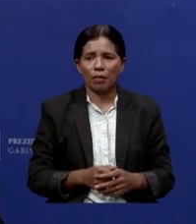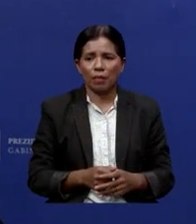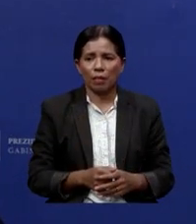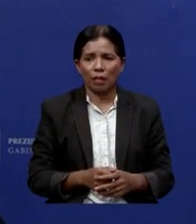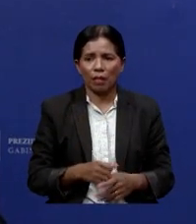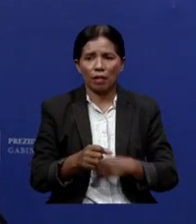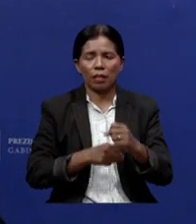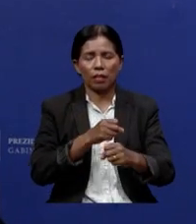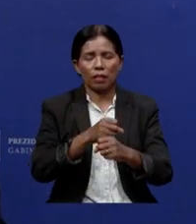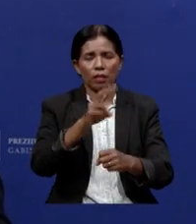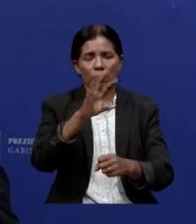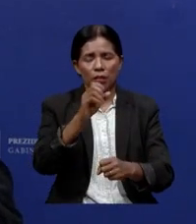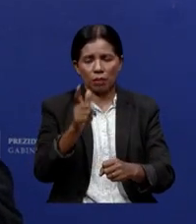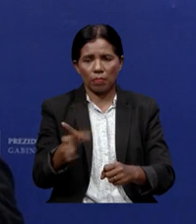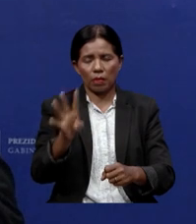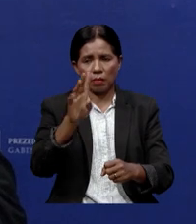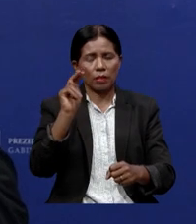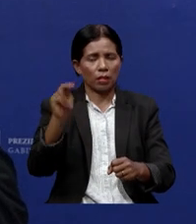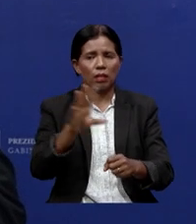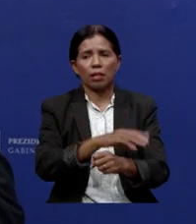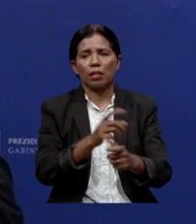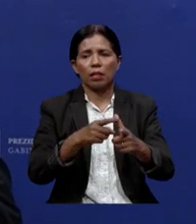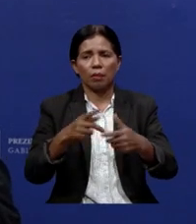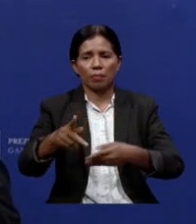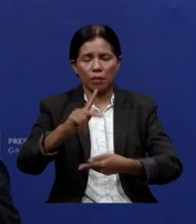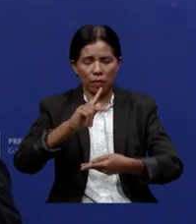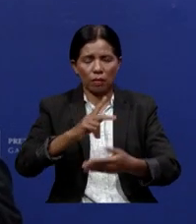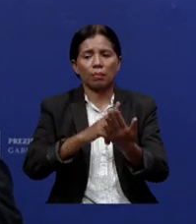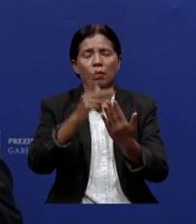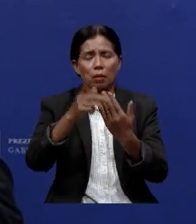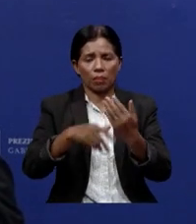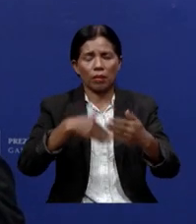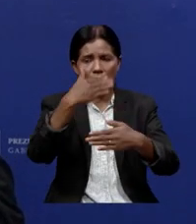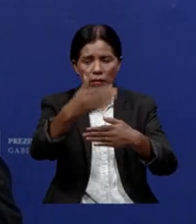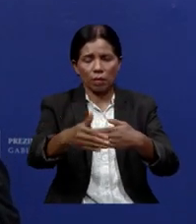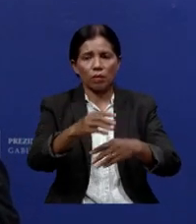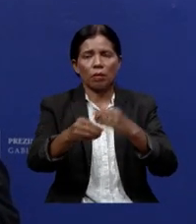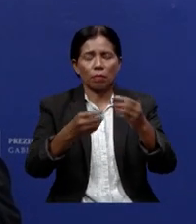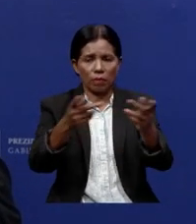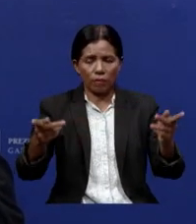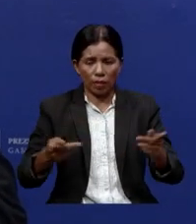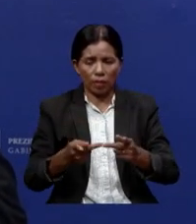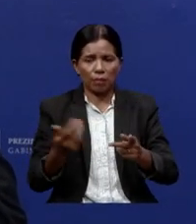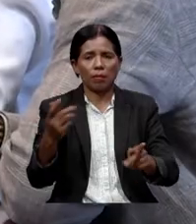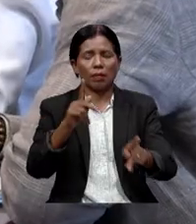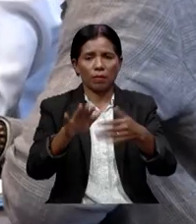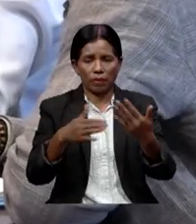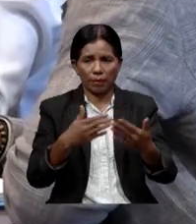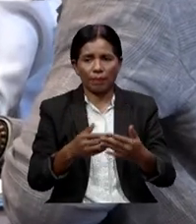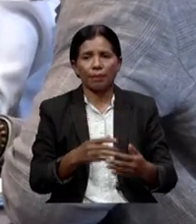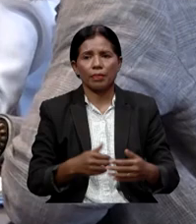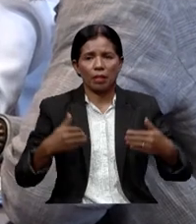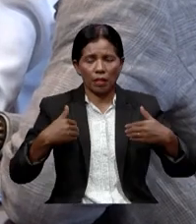ano 2024 Niniang vamos processar o programa se tuir mais com a habitação comunitária Niniang. Além de nem, e